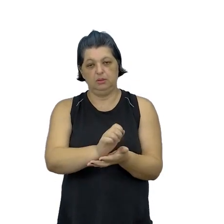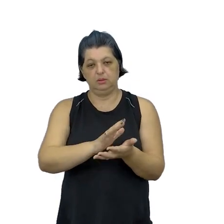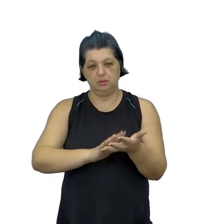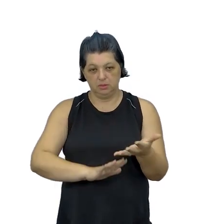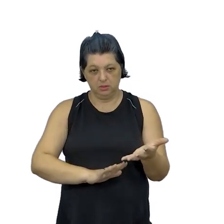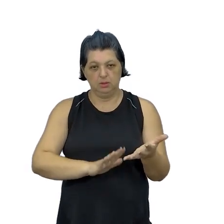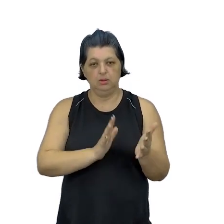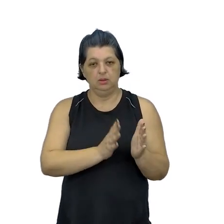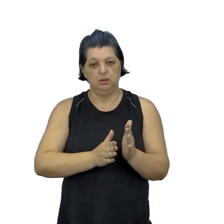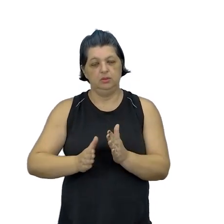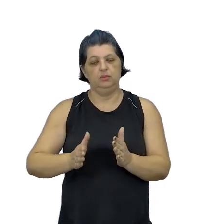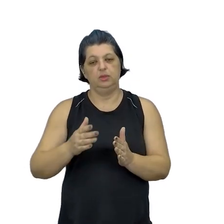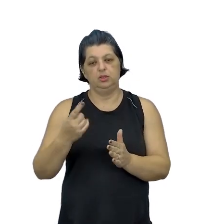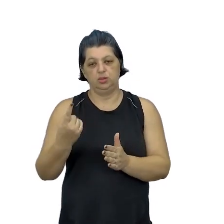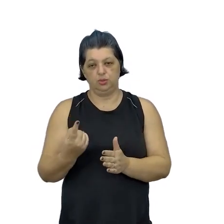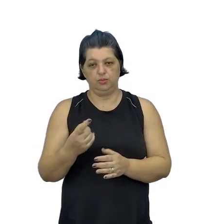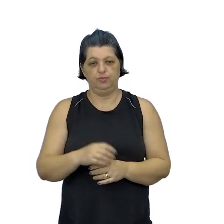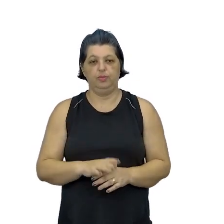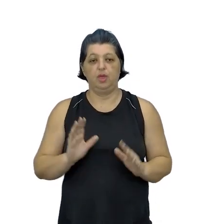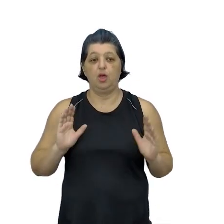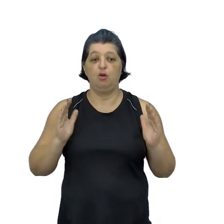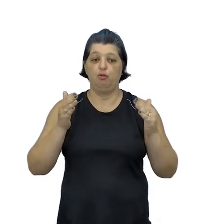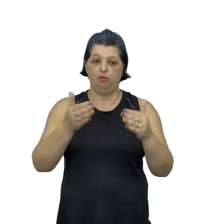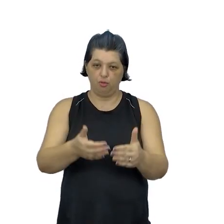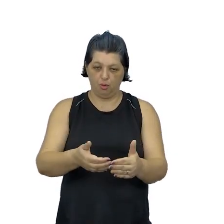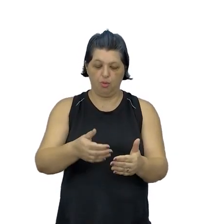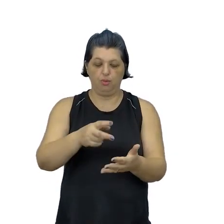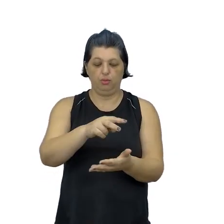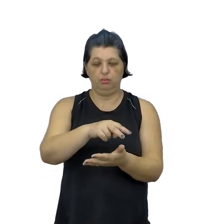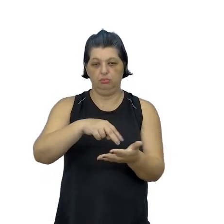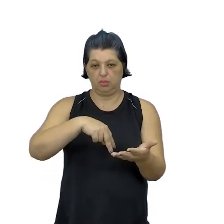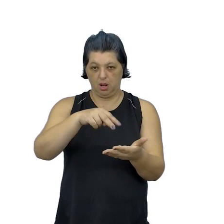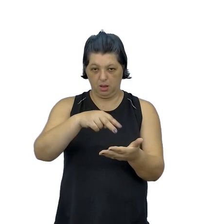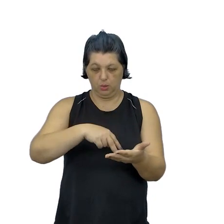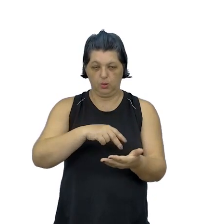1, tendo por foco a concepção da leitura.